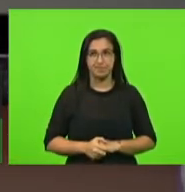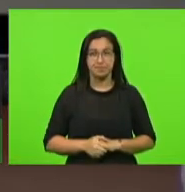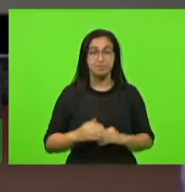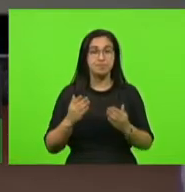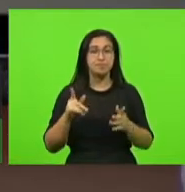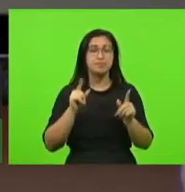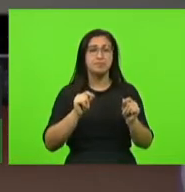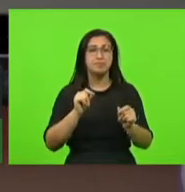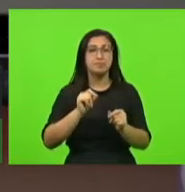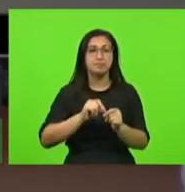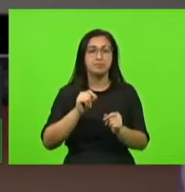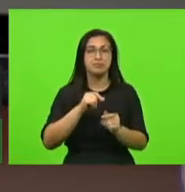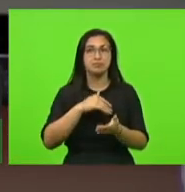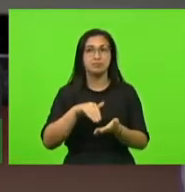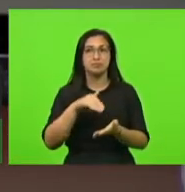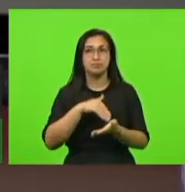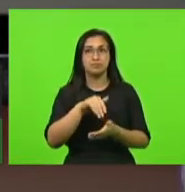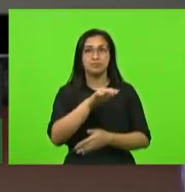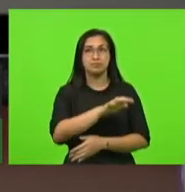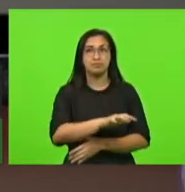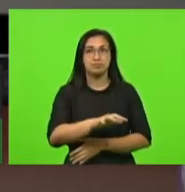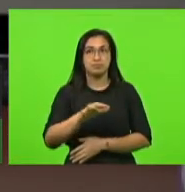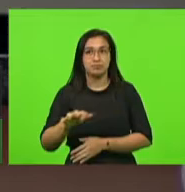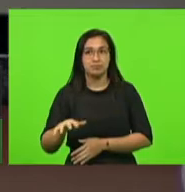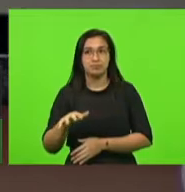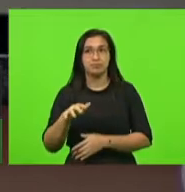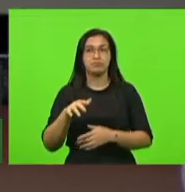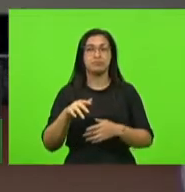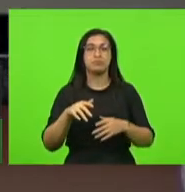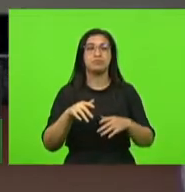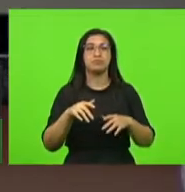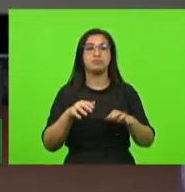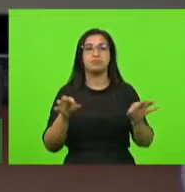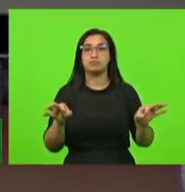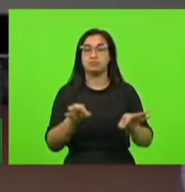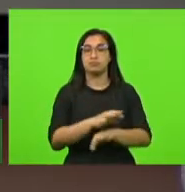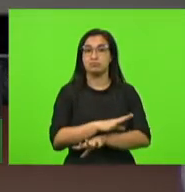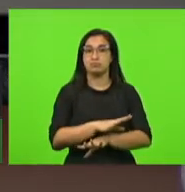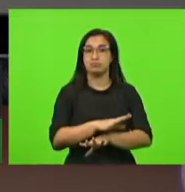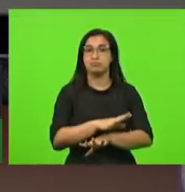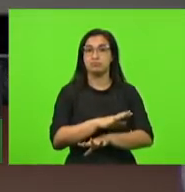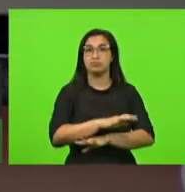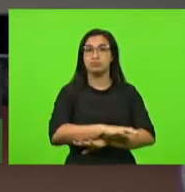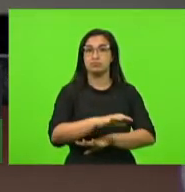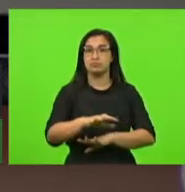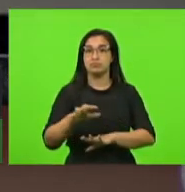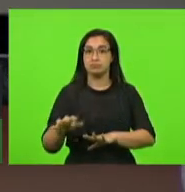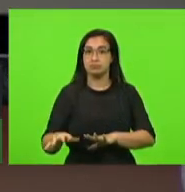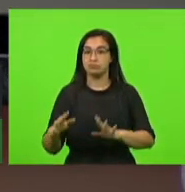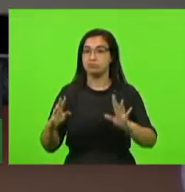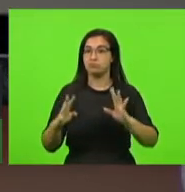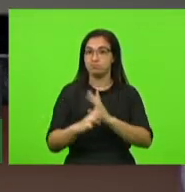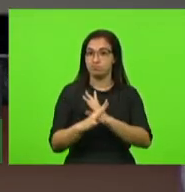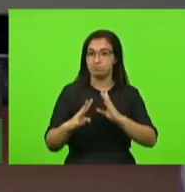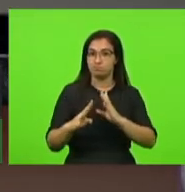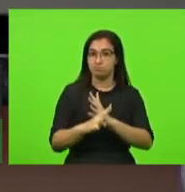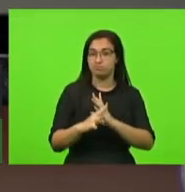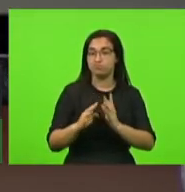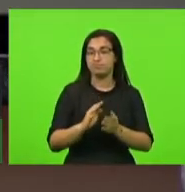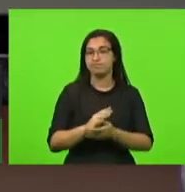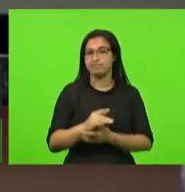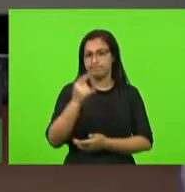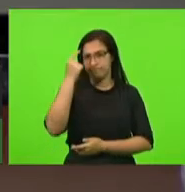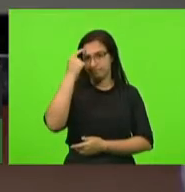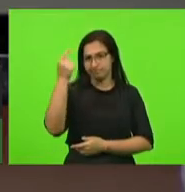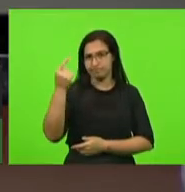as secretarias regionais com a extinção, deputada Paulinha, das regiões metropolitanas. O deputado Silvio estava aqui